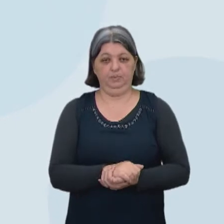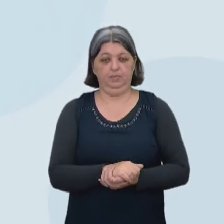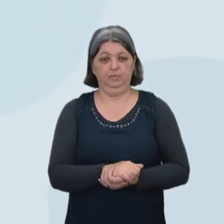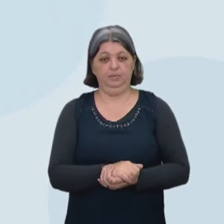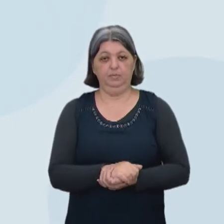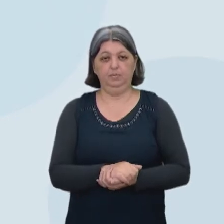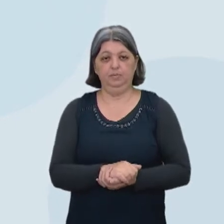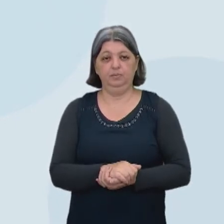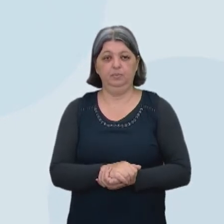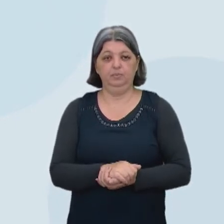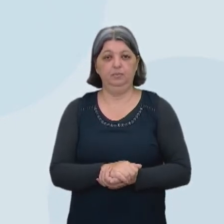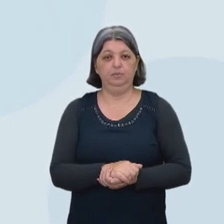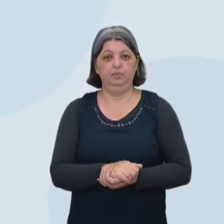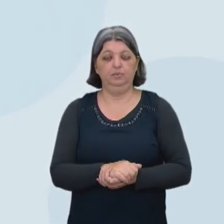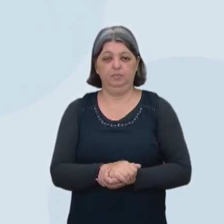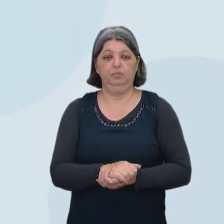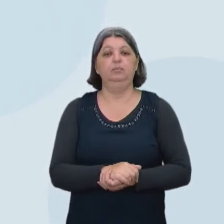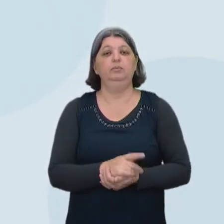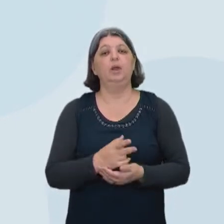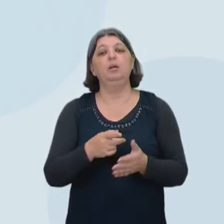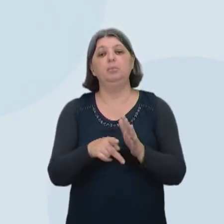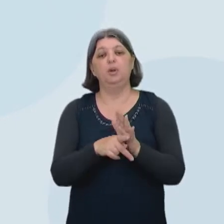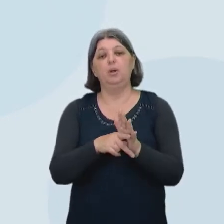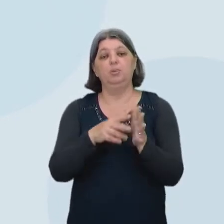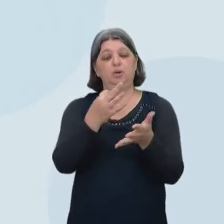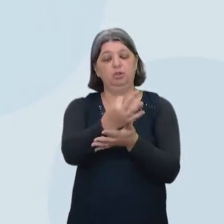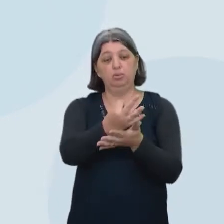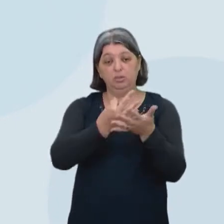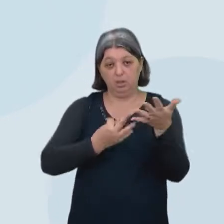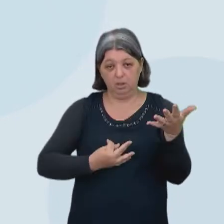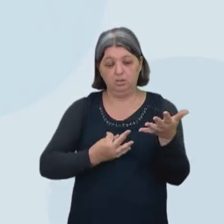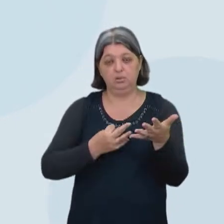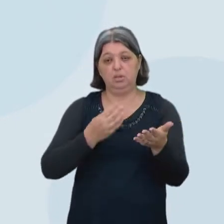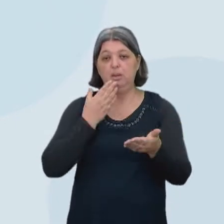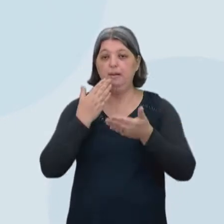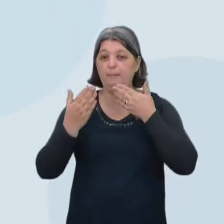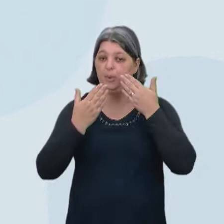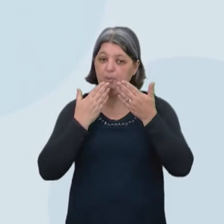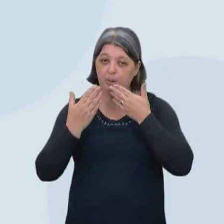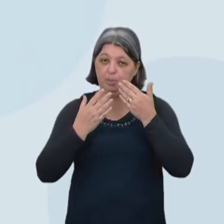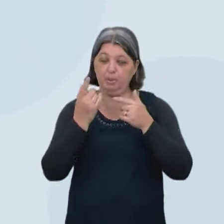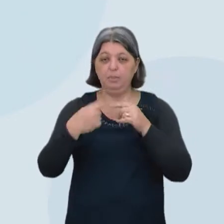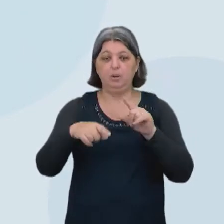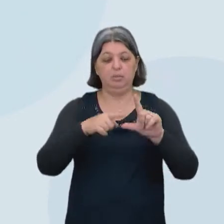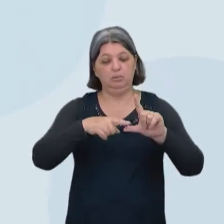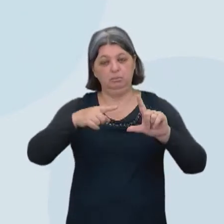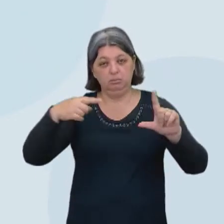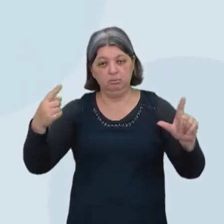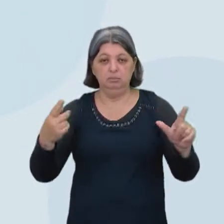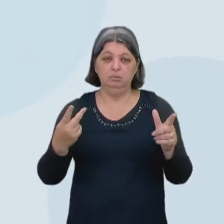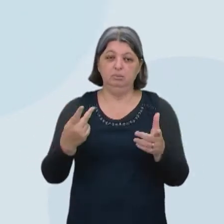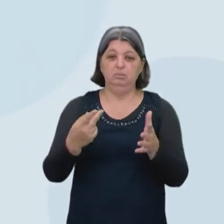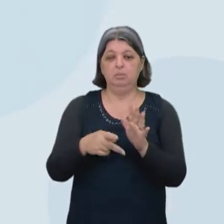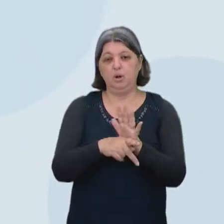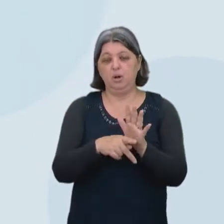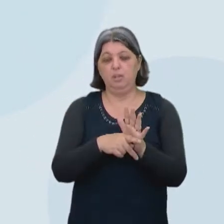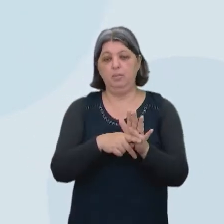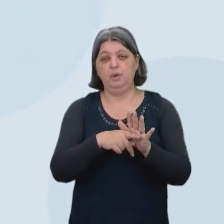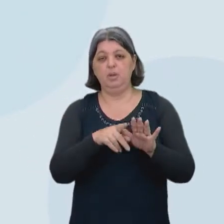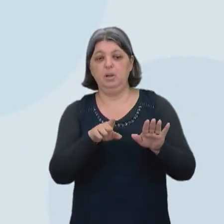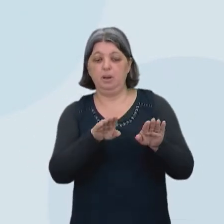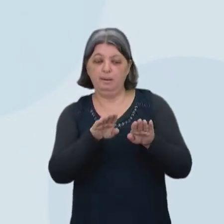cima dessas descrições, a gente vai conversar muito aí sobre margem de erro e nível de confiança em uma